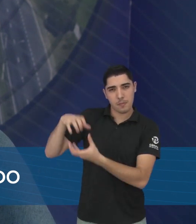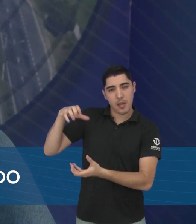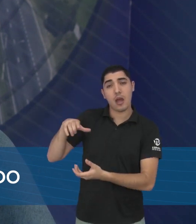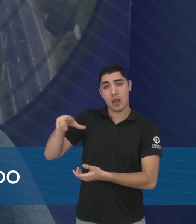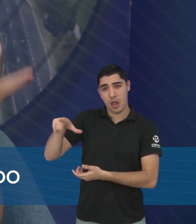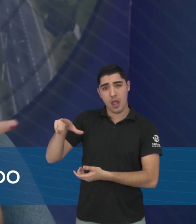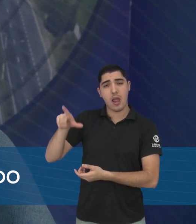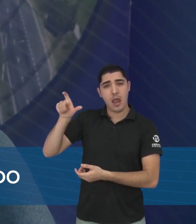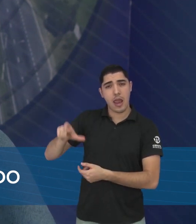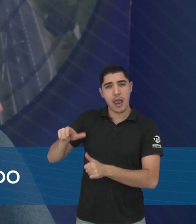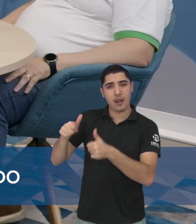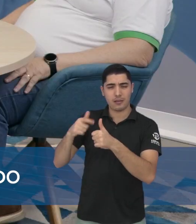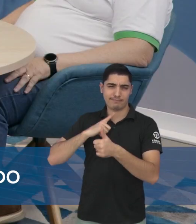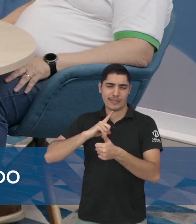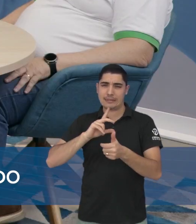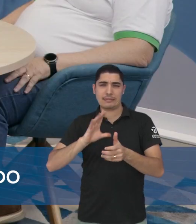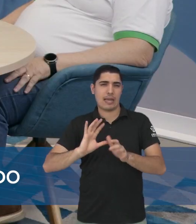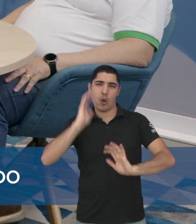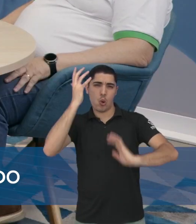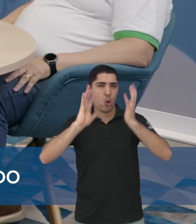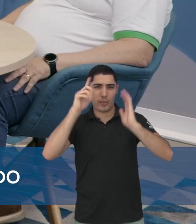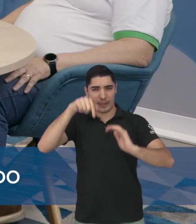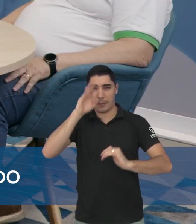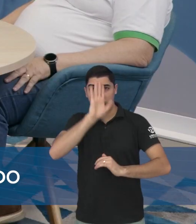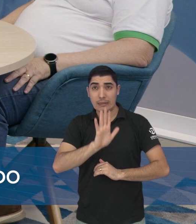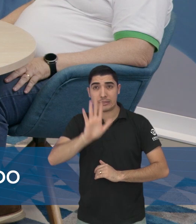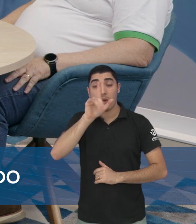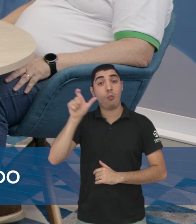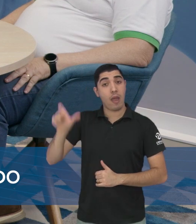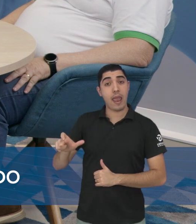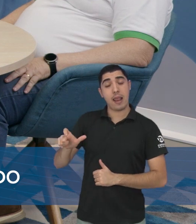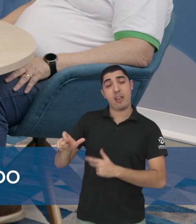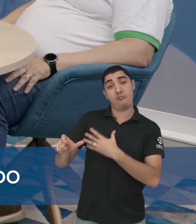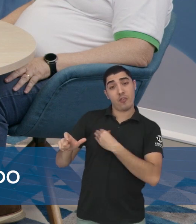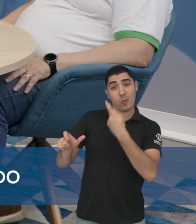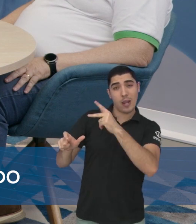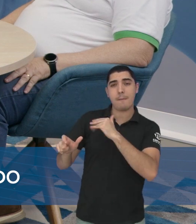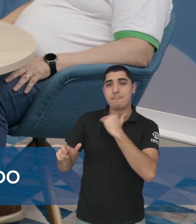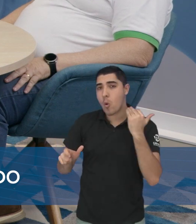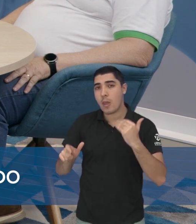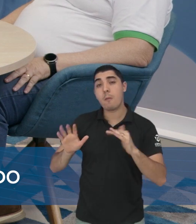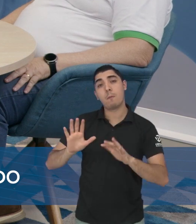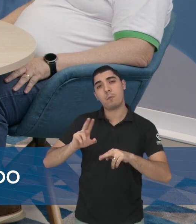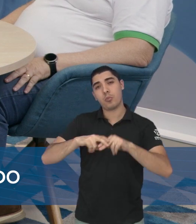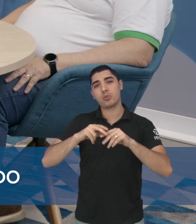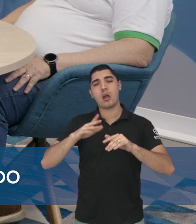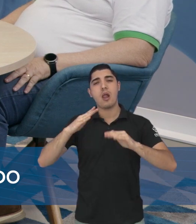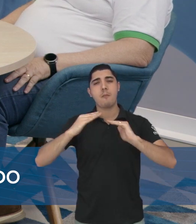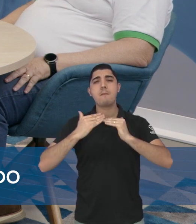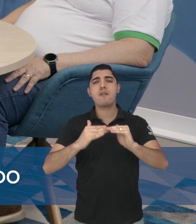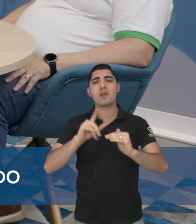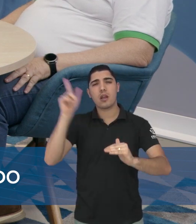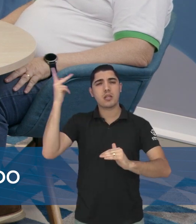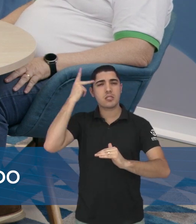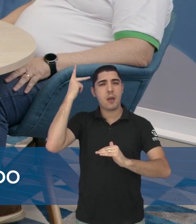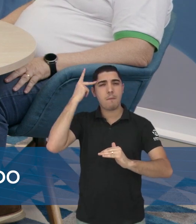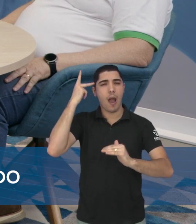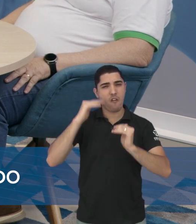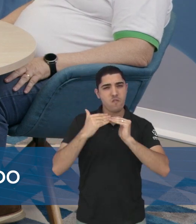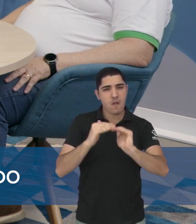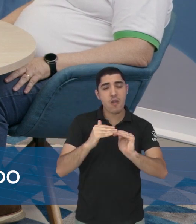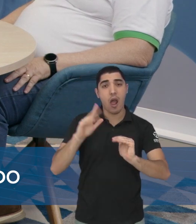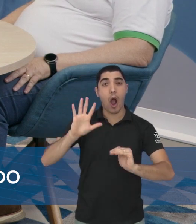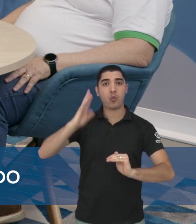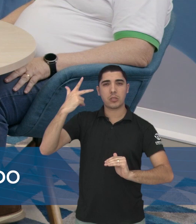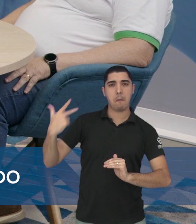infelizmente, a tantas realidades do nosso país, da nossa sociedade, que ela perdeu um filho, vítima de bala perdida na periferia de São Paulo. E